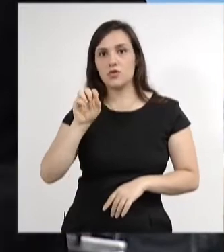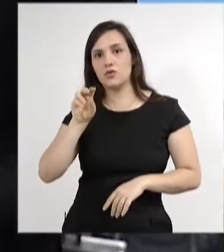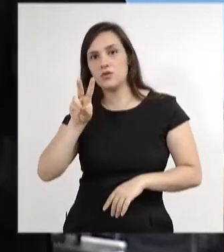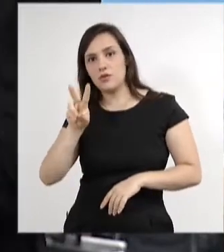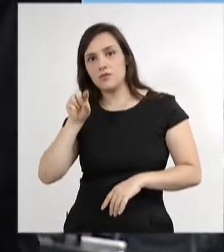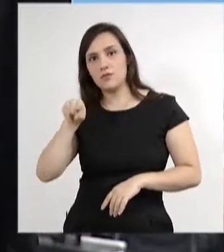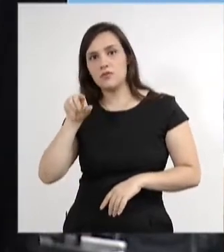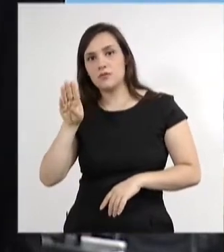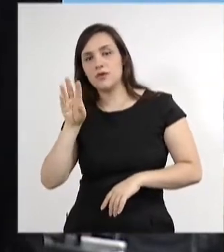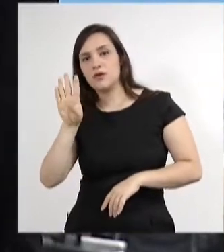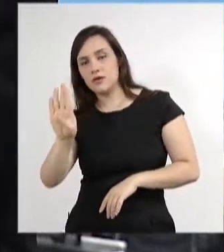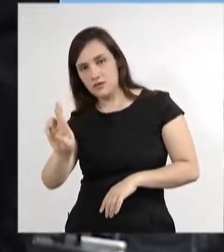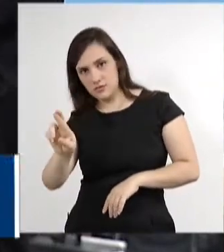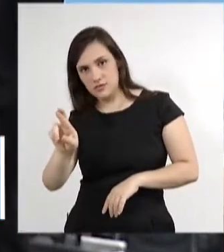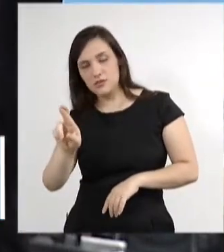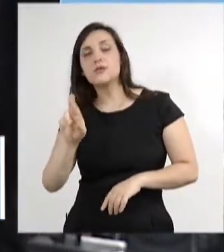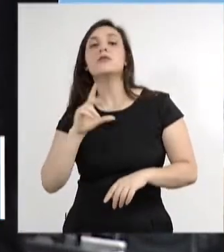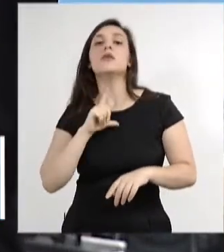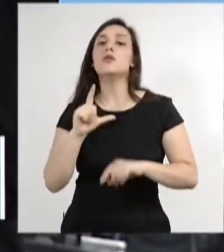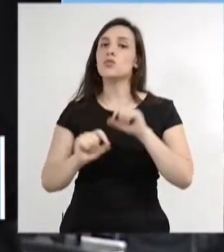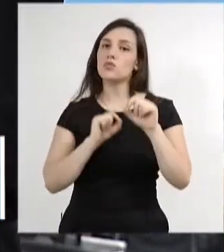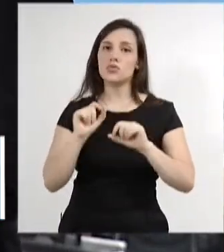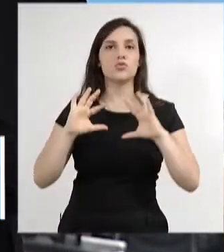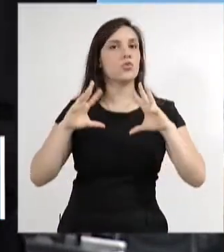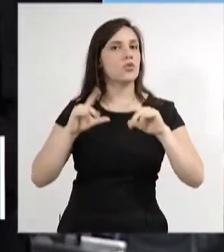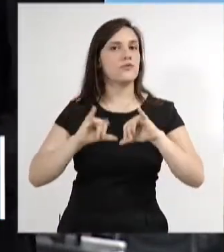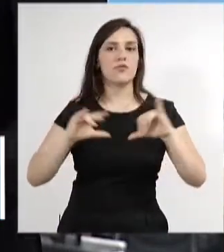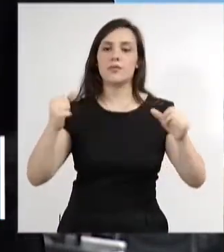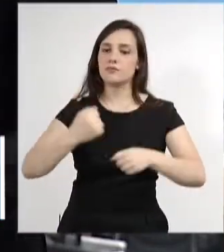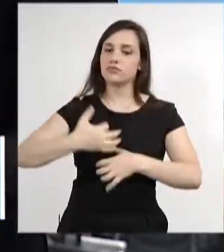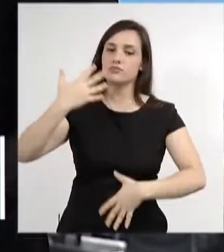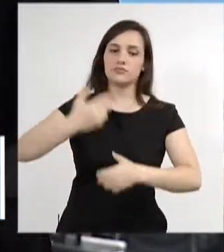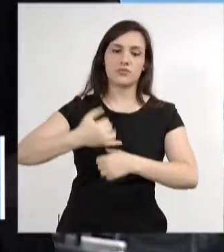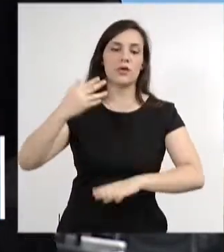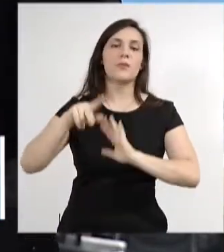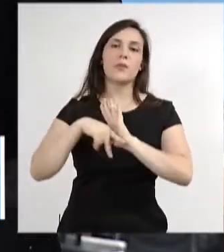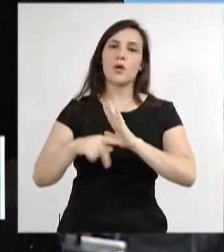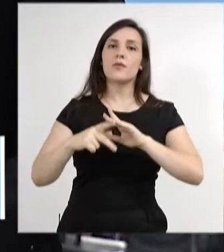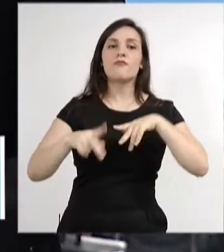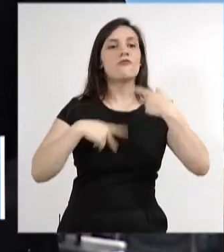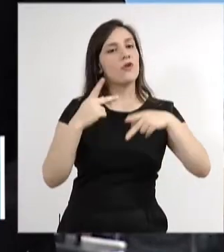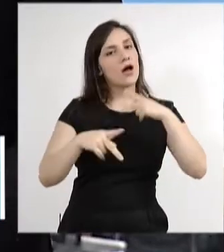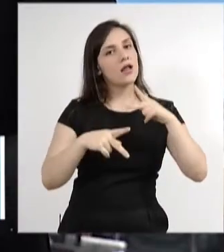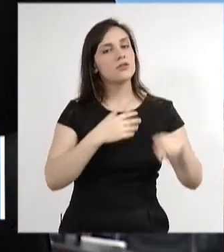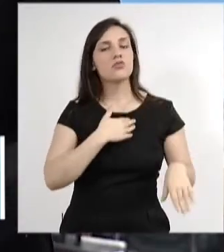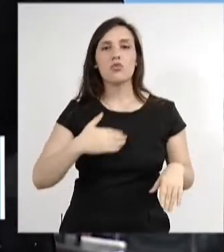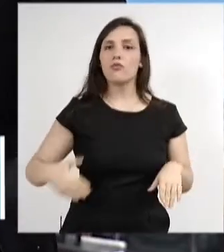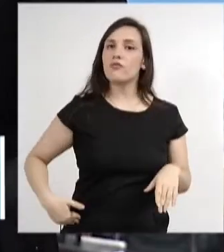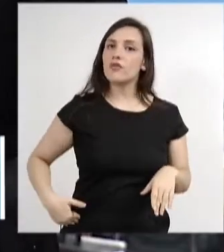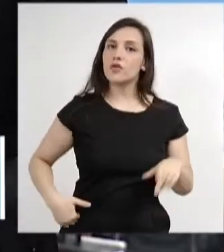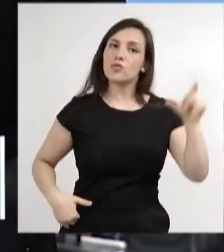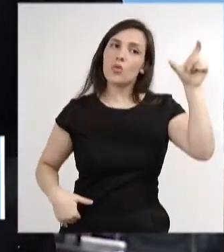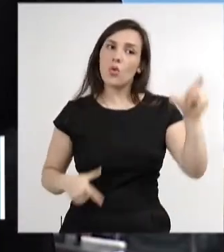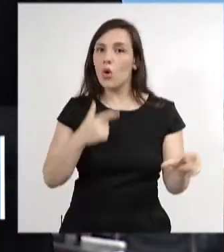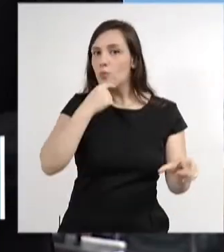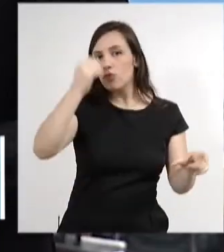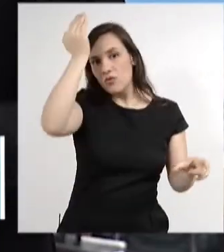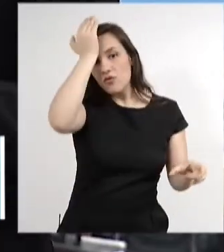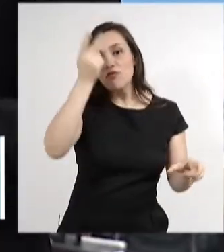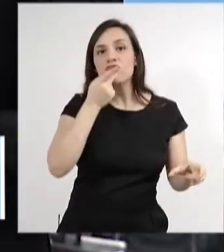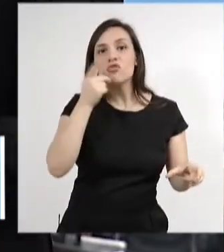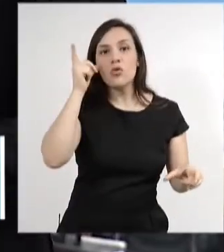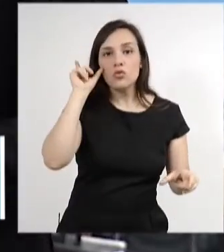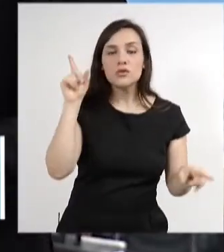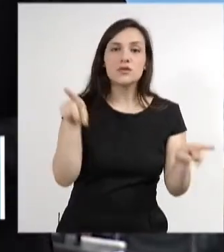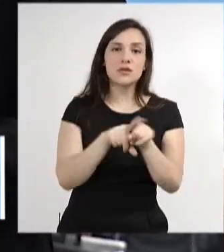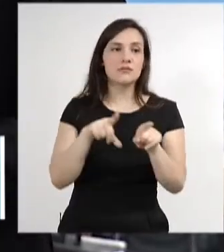www.al.ms.gov.br, onde nós temos também todas essas informações com relação ao discurso do governador que foi feito ontem. Nós estamos